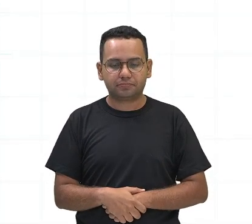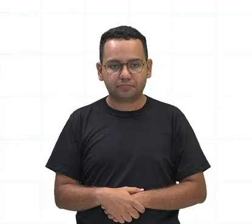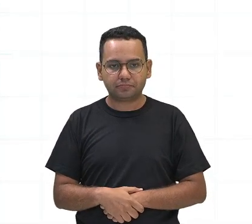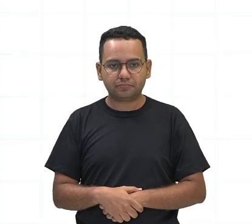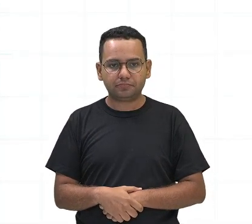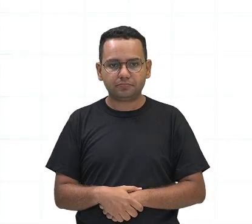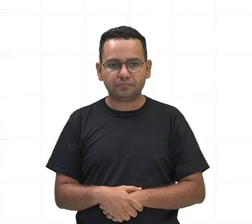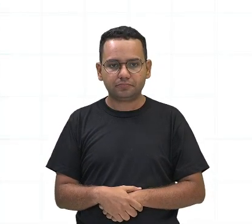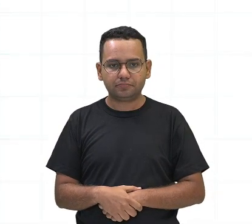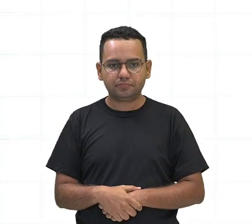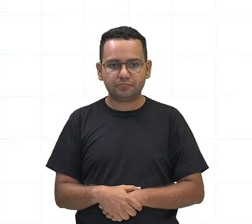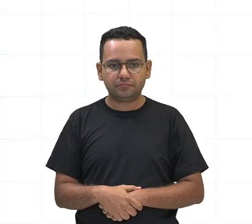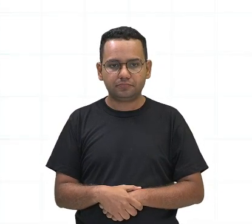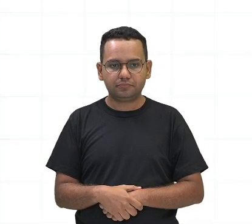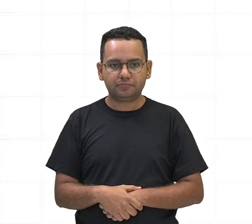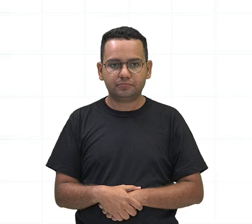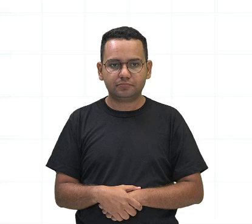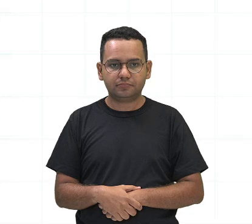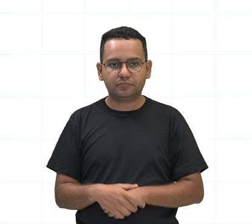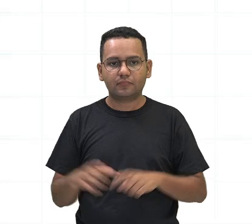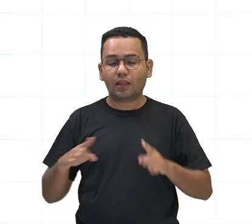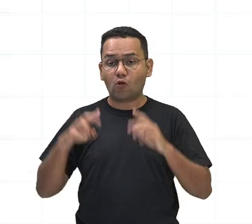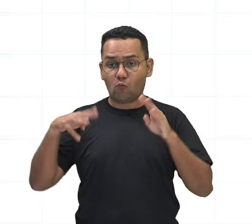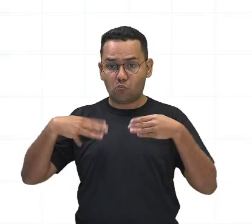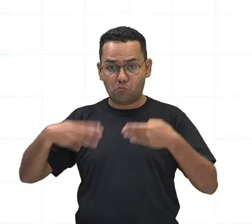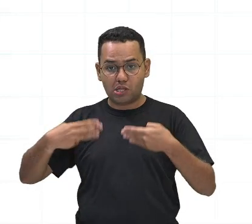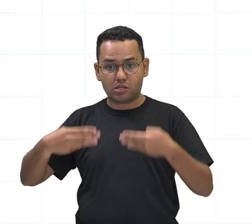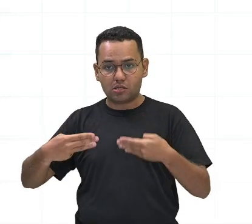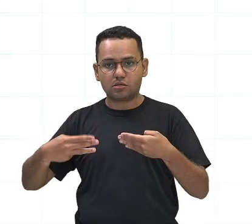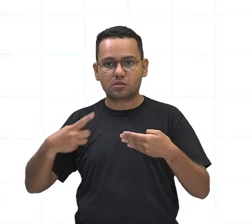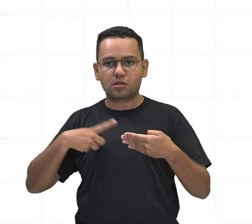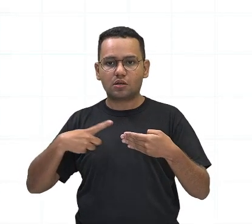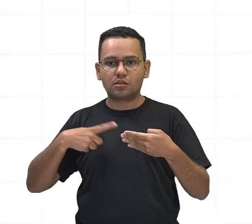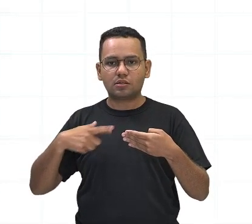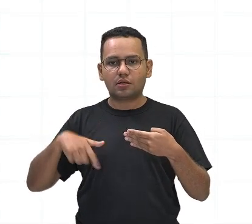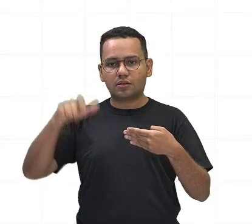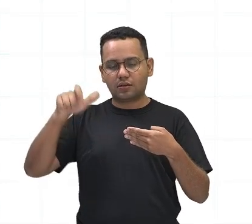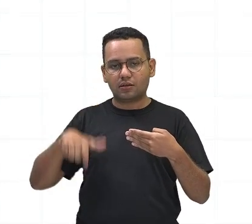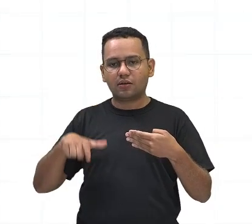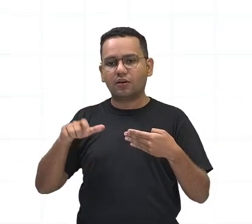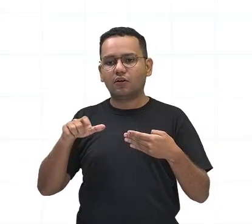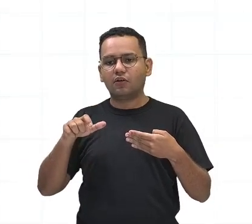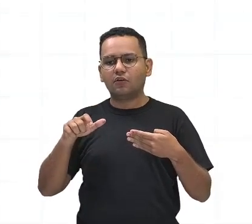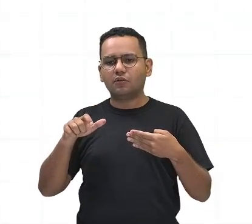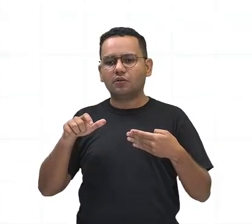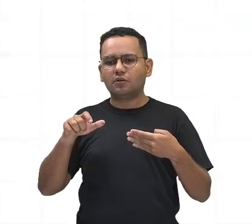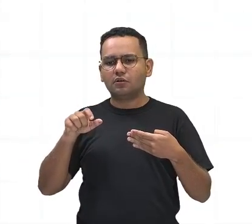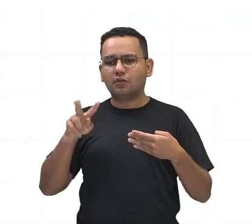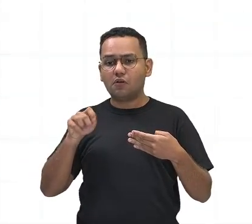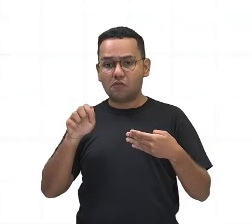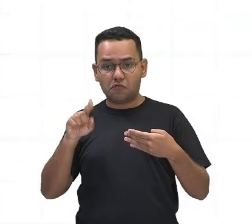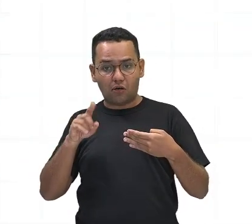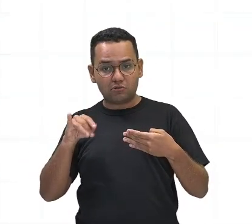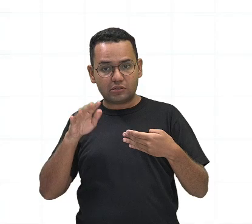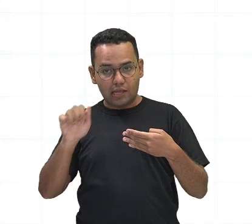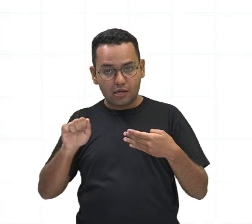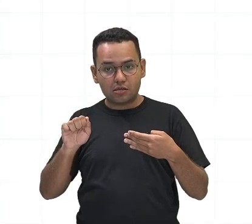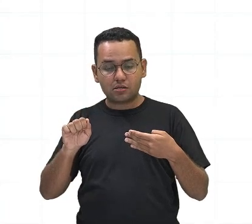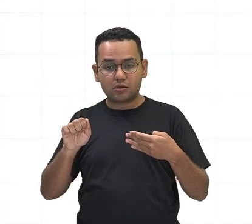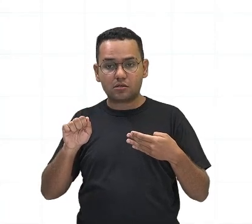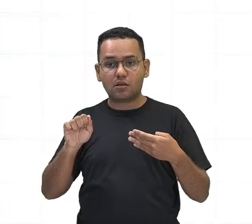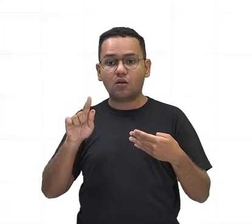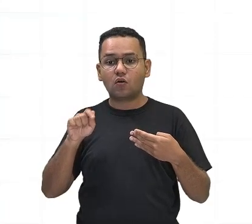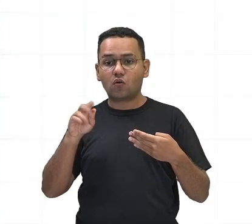A gente tem a fala do nosso ministro, né? Do ministro Valdez Góes. Temos outros, ó, quando a gente coloca